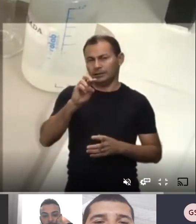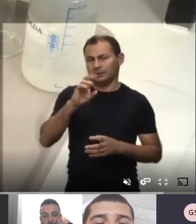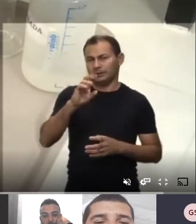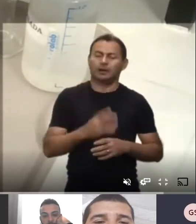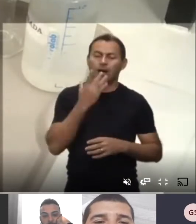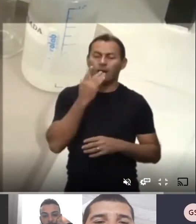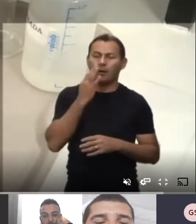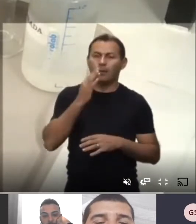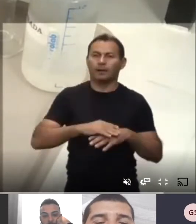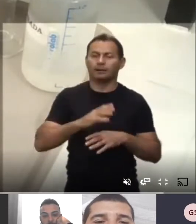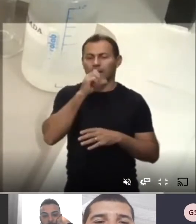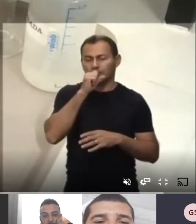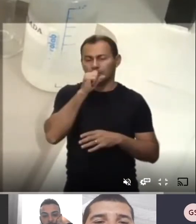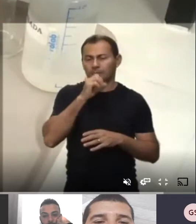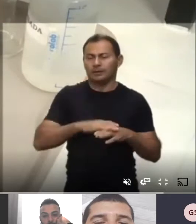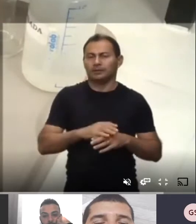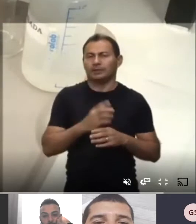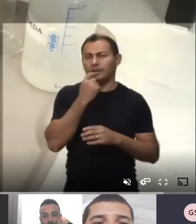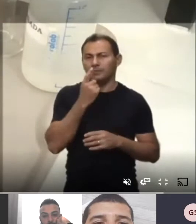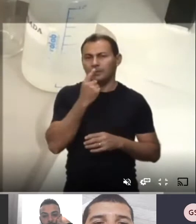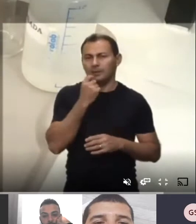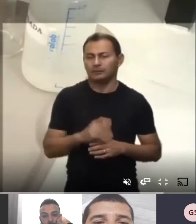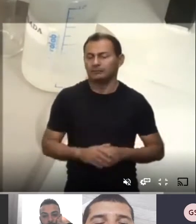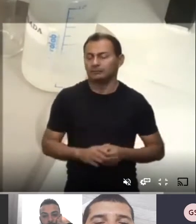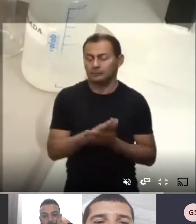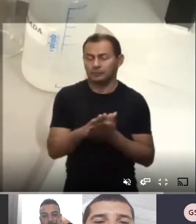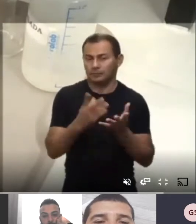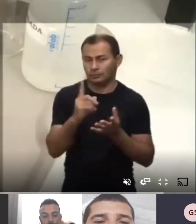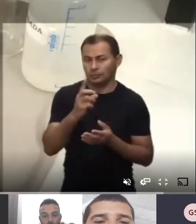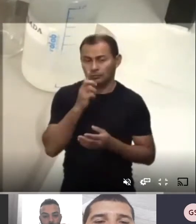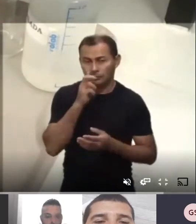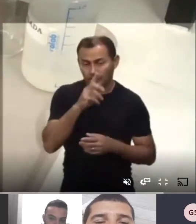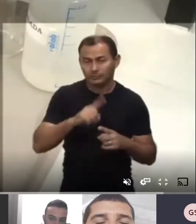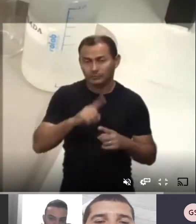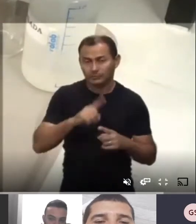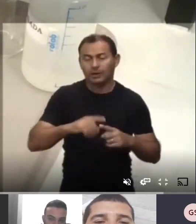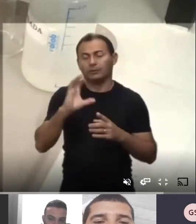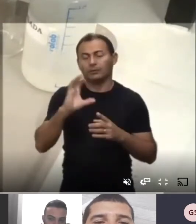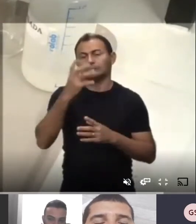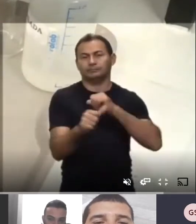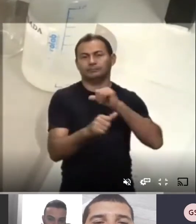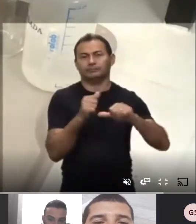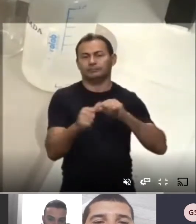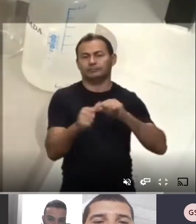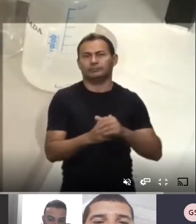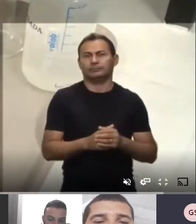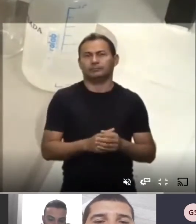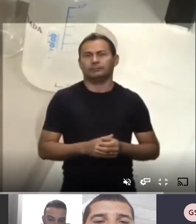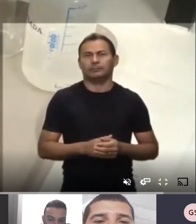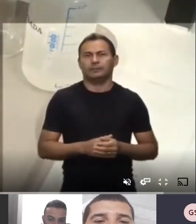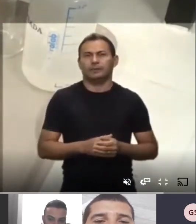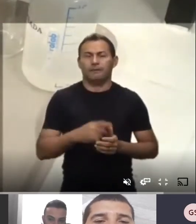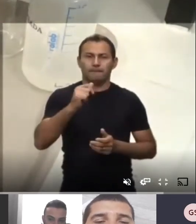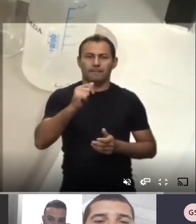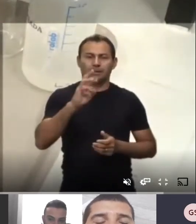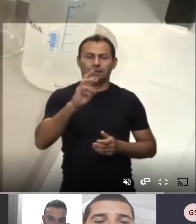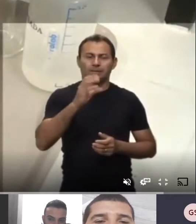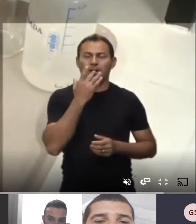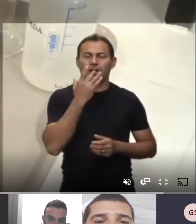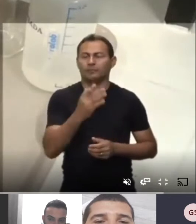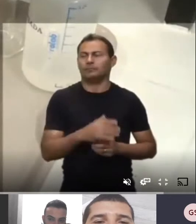do hidróxido, quer dizer que à medida que ele colocou o ácido na água, o indicador já indicou que o pH